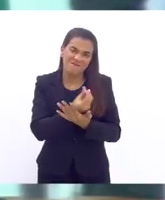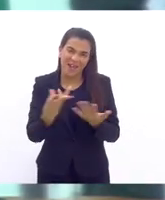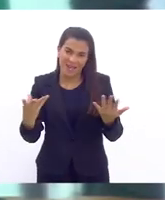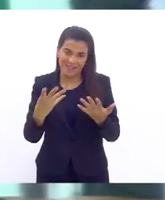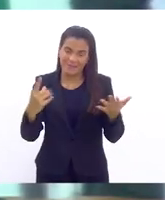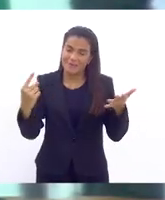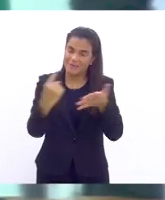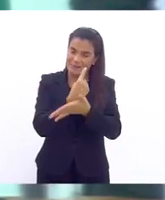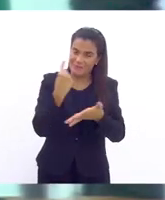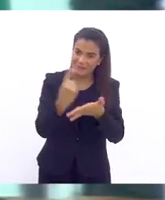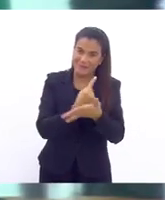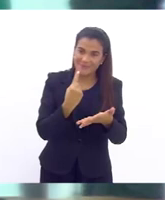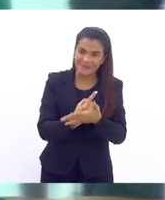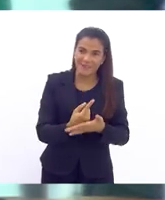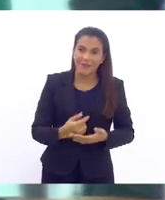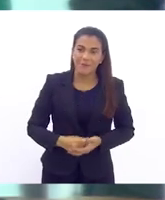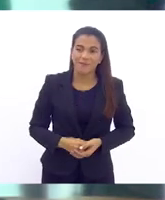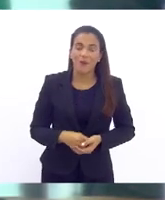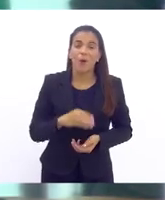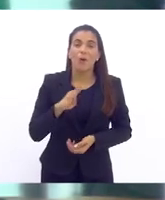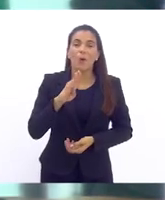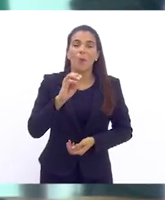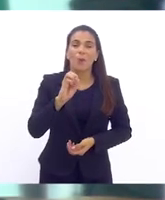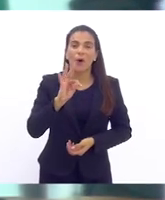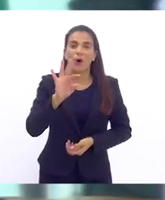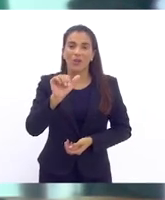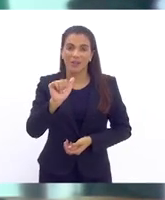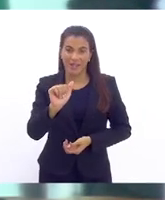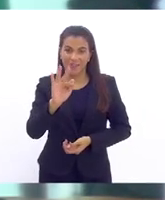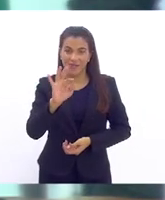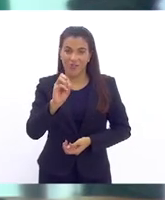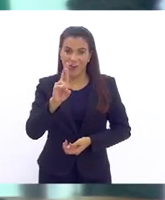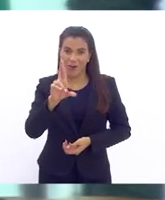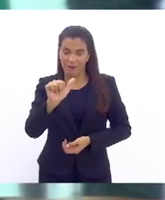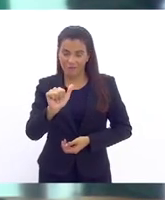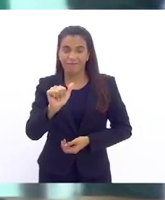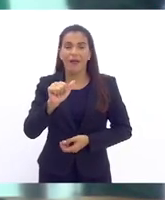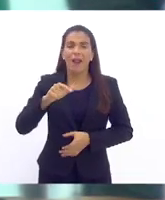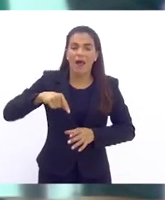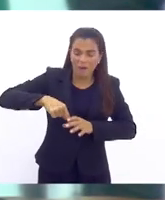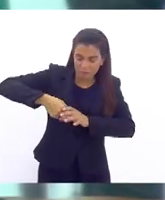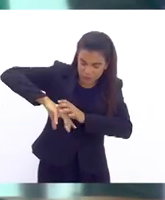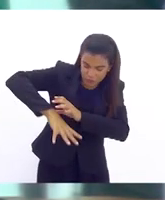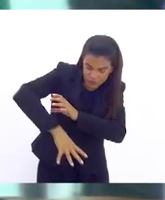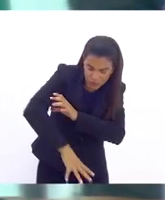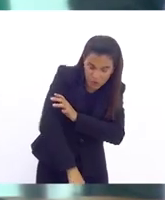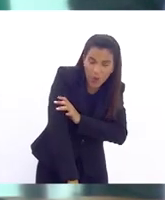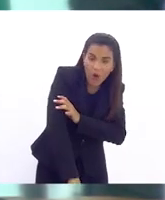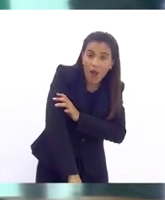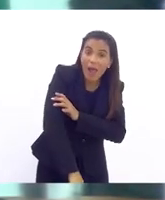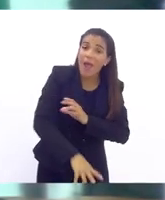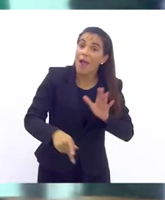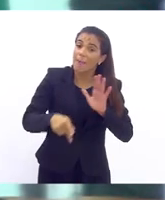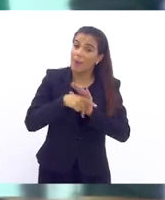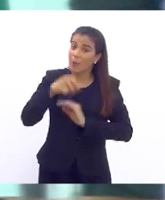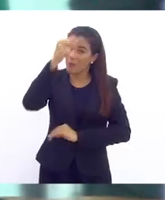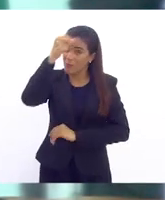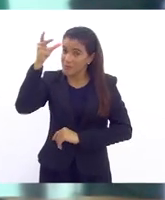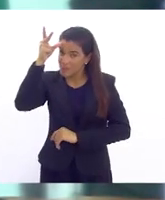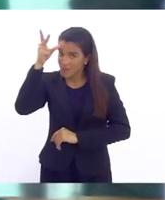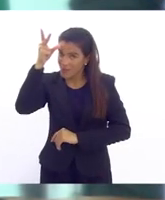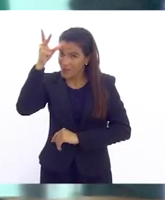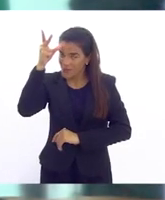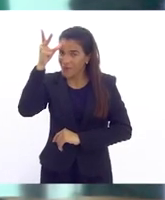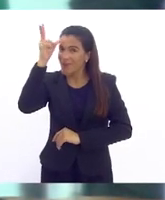Deputado desculpa é o bota fora bota espera é de fundo de Rio geralmente é o licenciamento municipal no município que faz